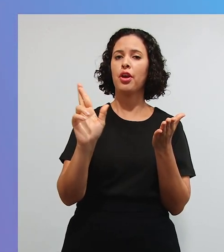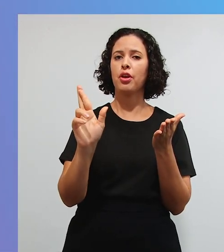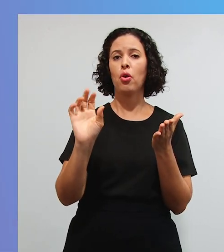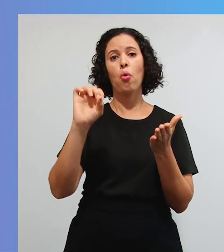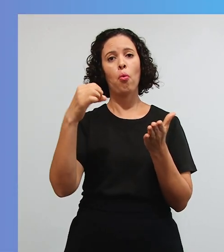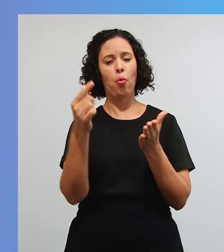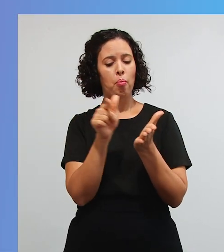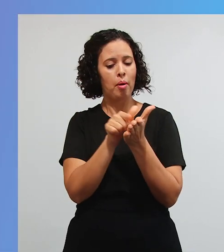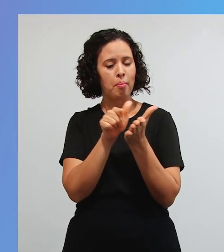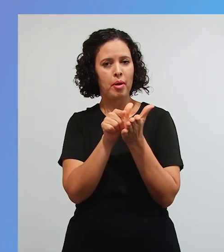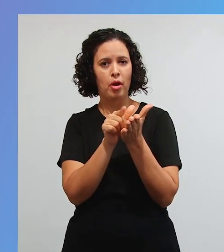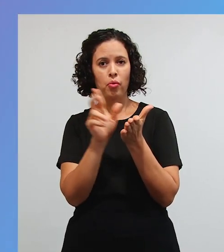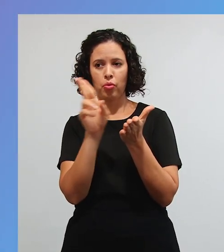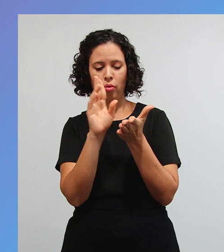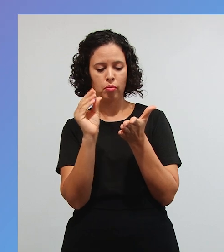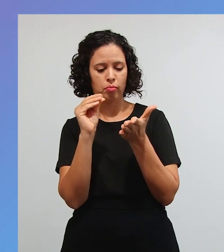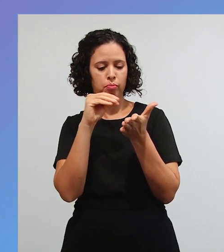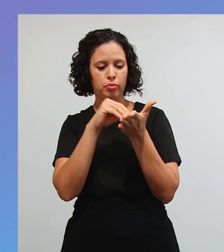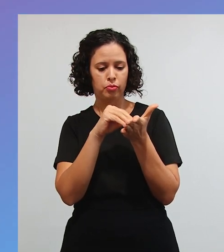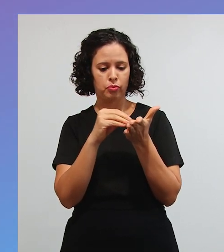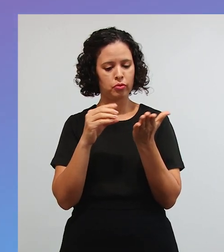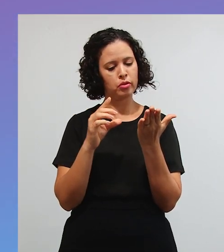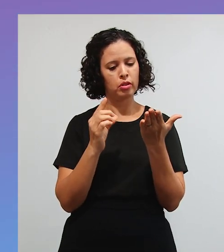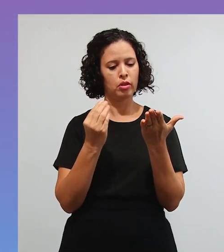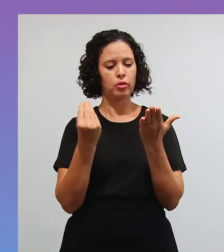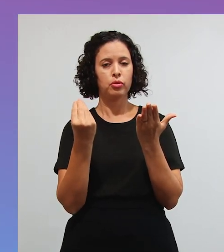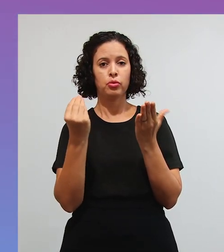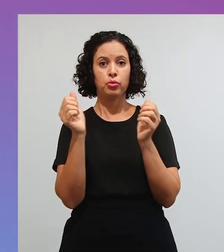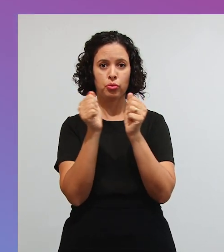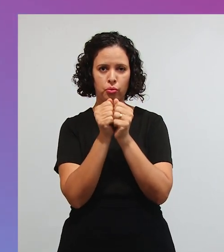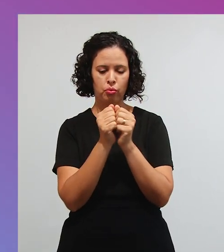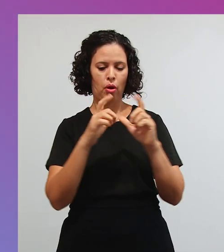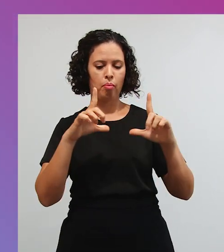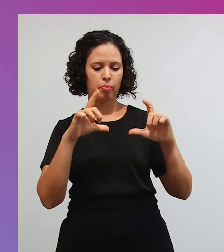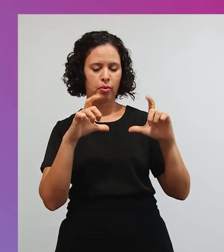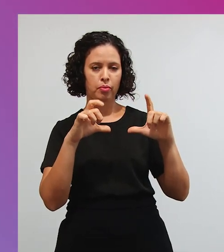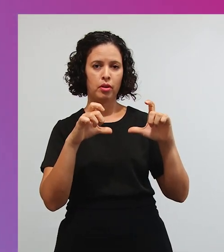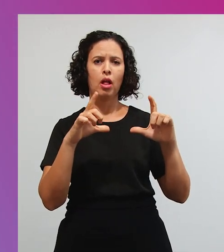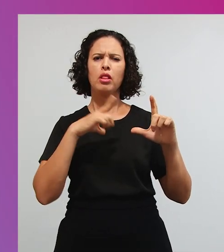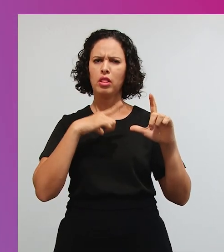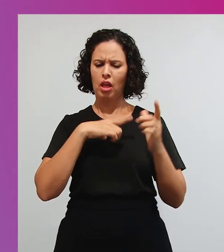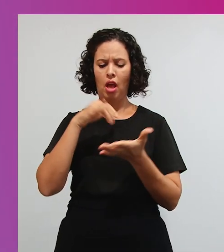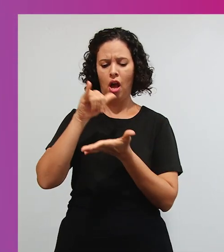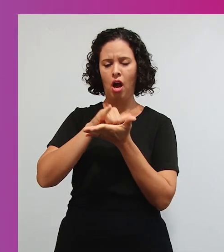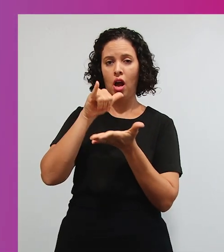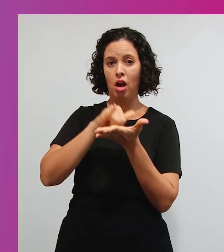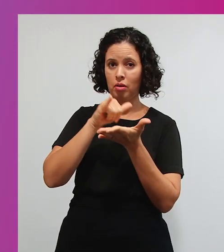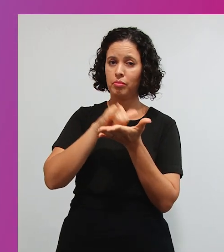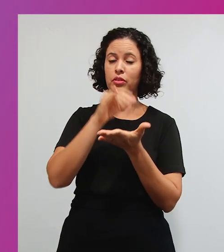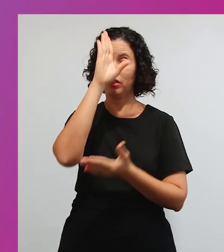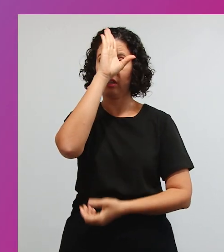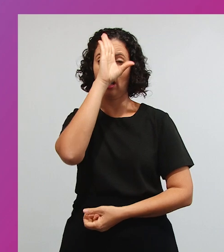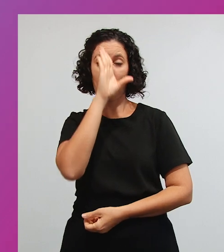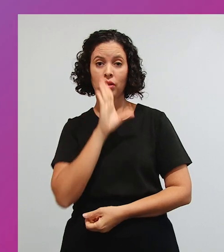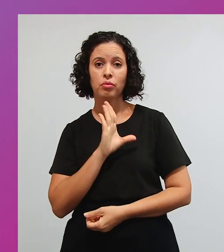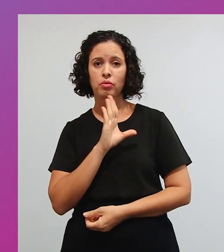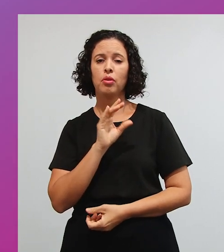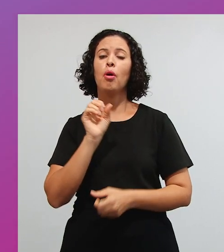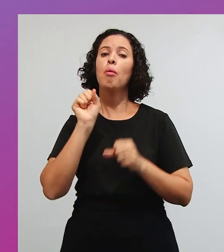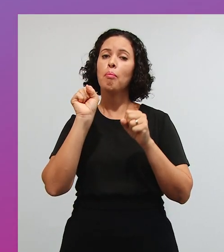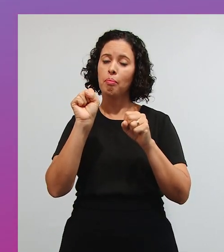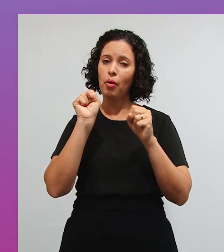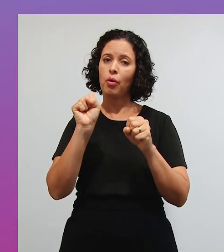com um papel em anexo ao documento. Acesse programas gratuitos pelo celular, como o CAN Scanner, ou